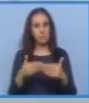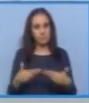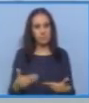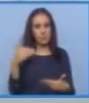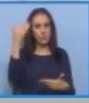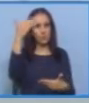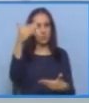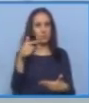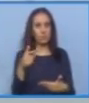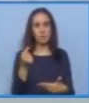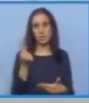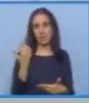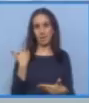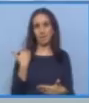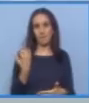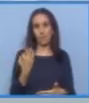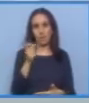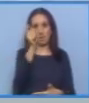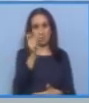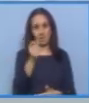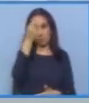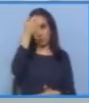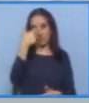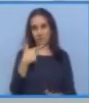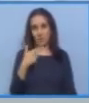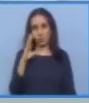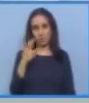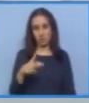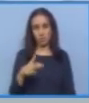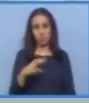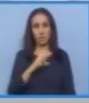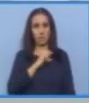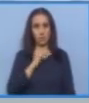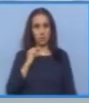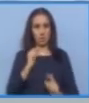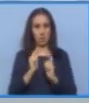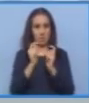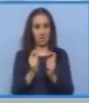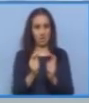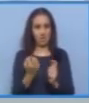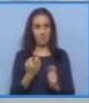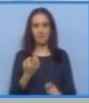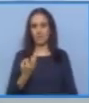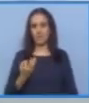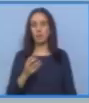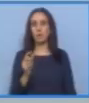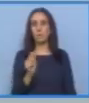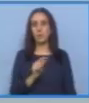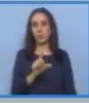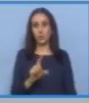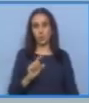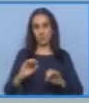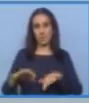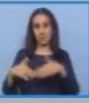futuras. As mais recentes da sua biografia aconteceram com a ordenação sacerdotal. É verdade. No início deste mês de julho, não